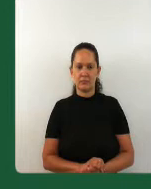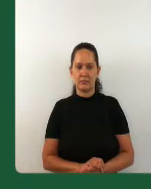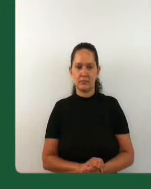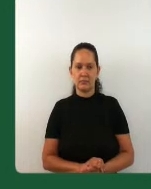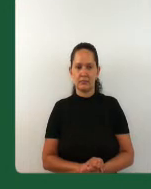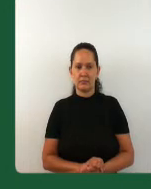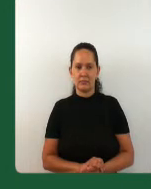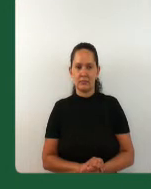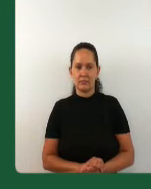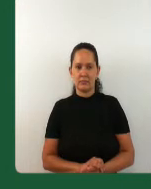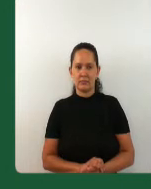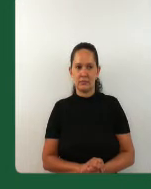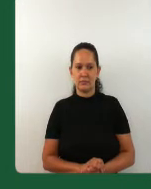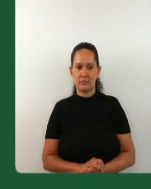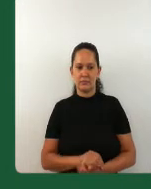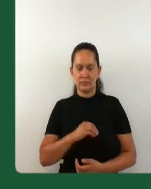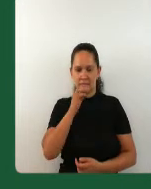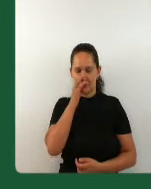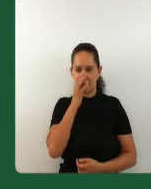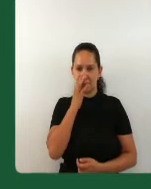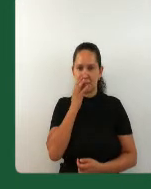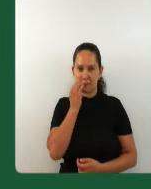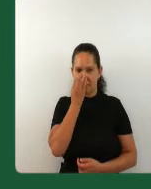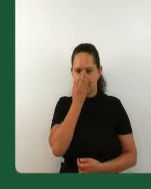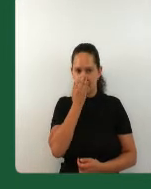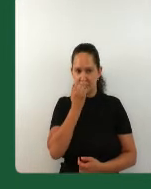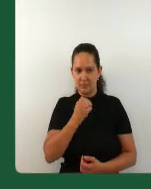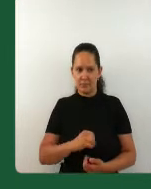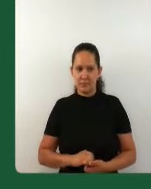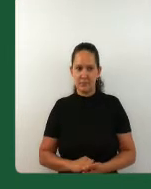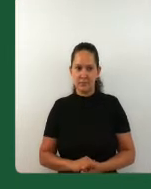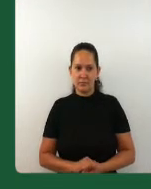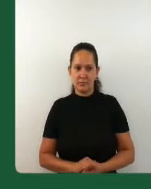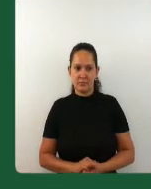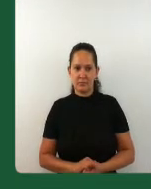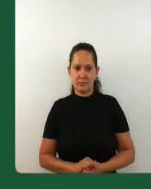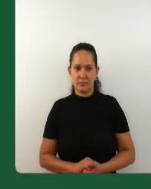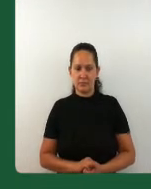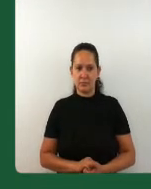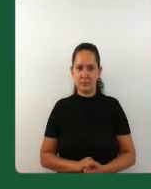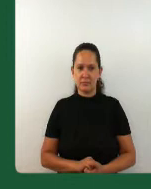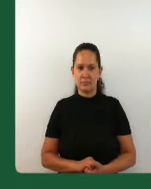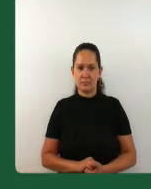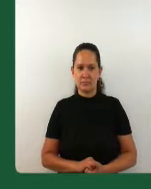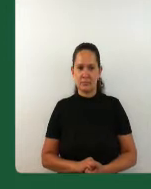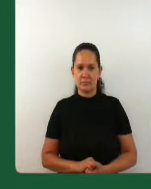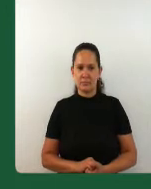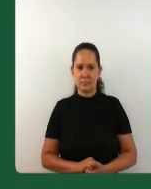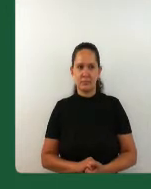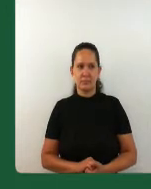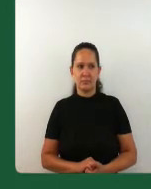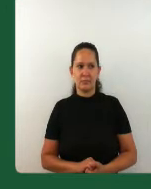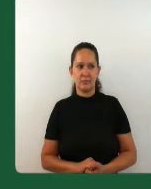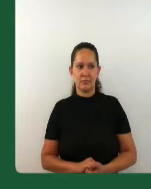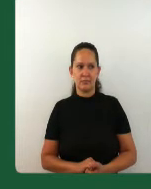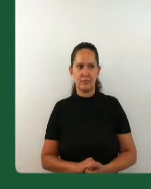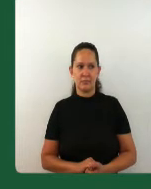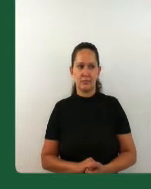Crânio e Face. Logo após a fala do Dr. César, teremos a fala da